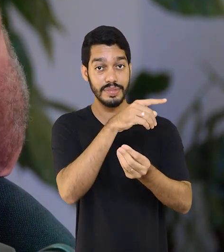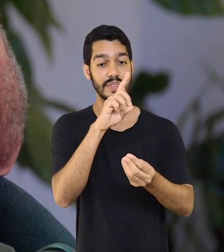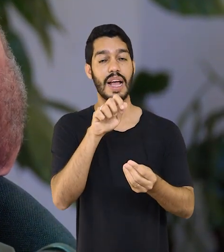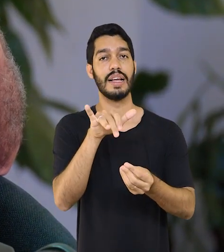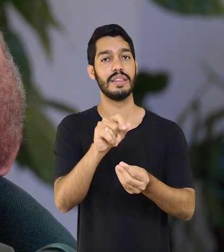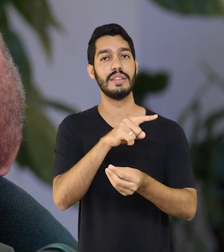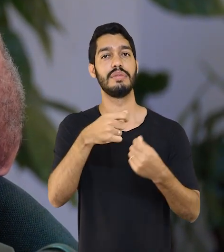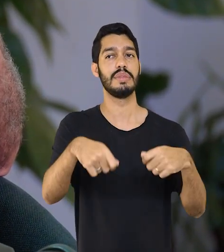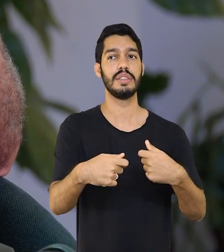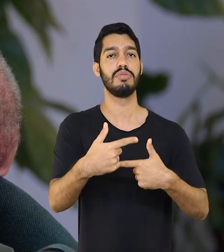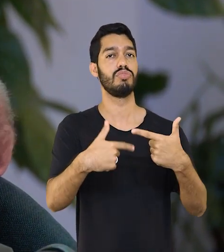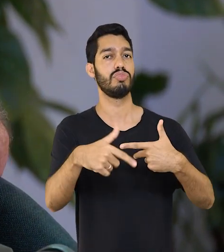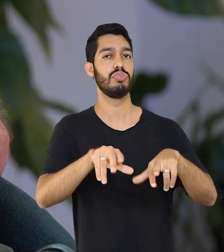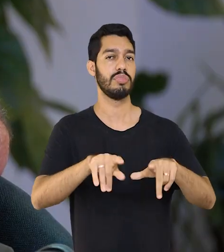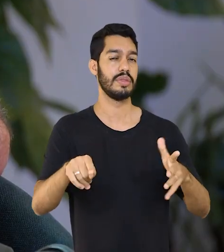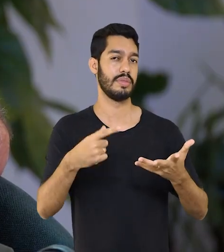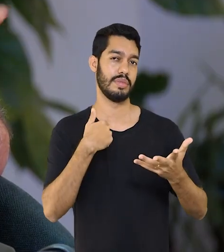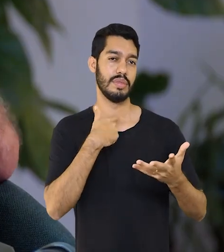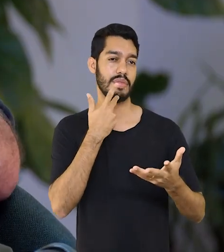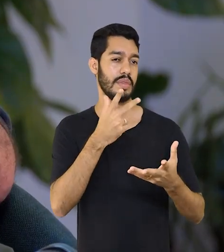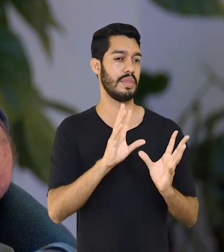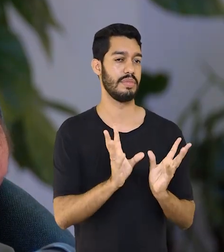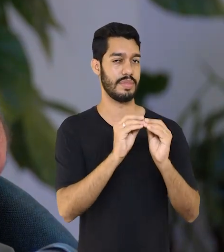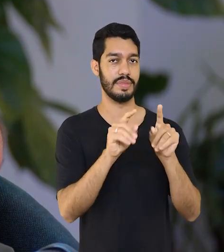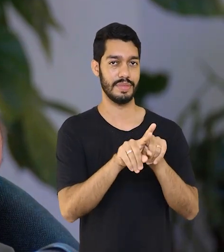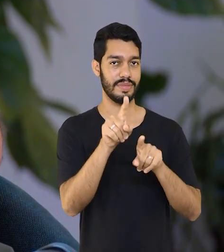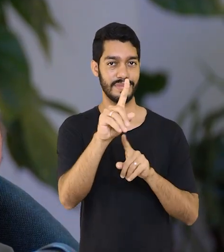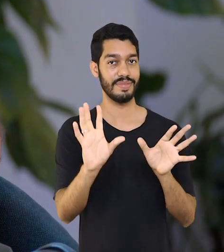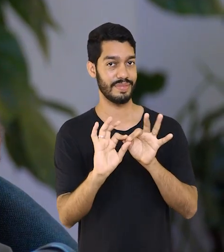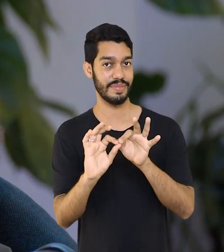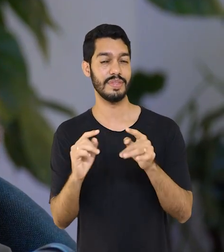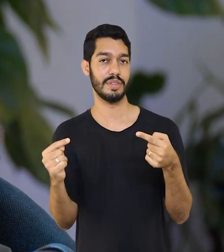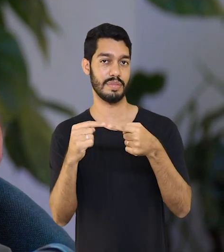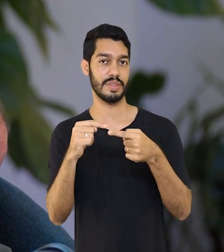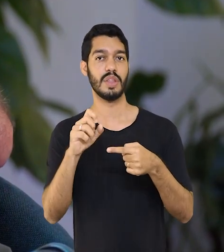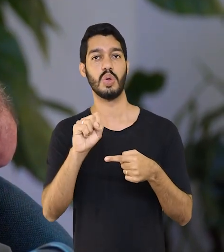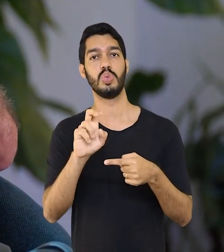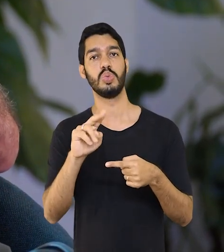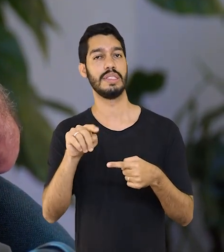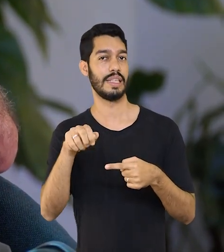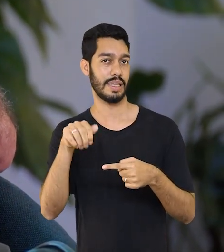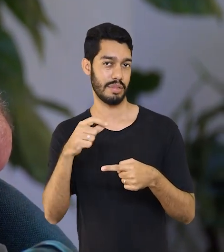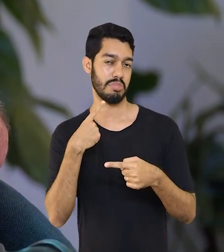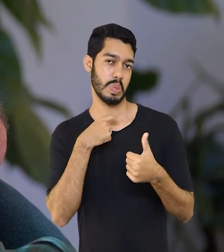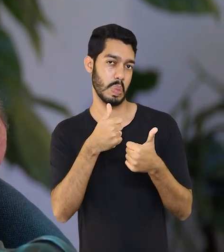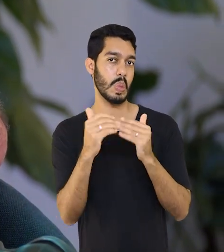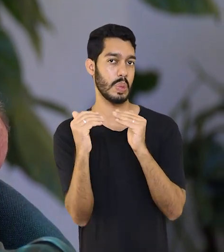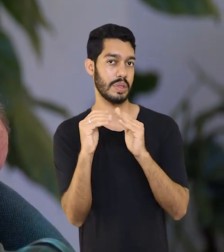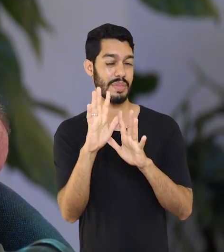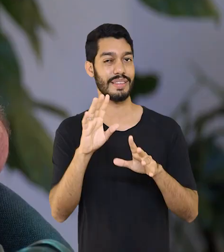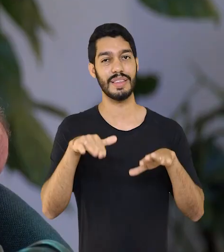necessidade de desenvolvimento tecnológico, já antecipando que eu, por exemplo, concordo inteiramente com a Suzana, mas acho